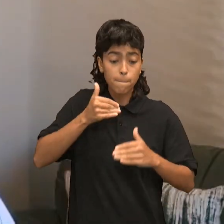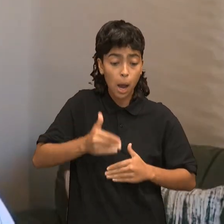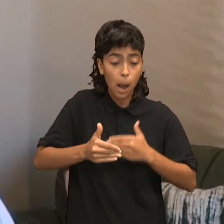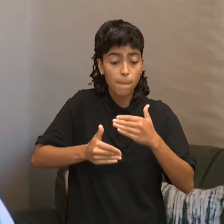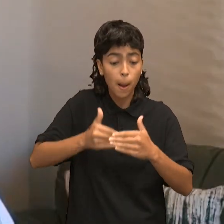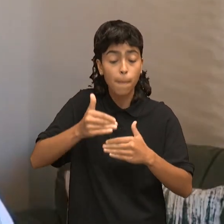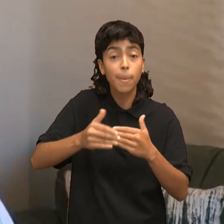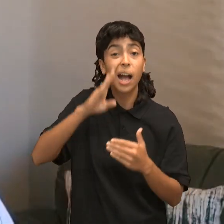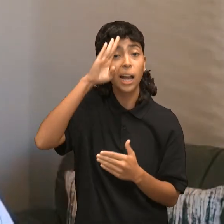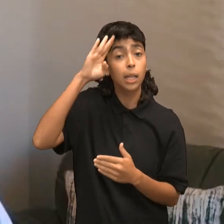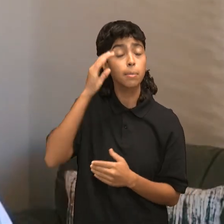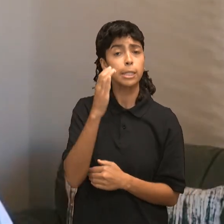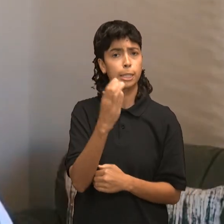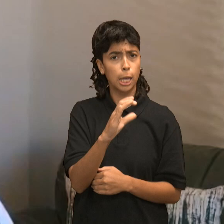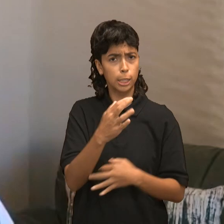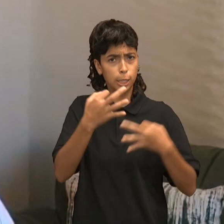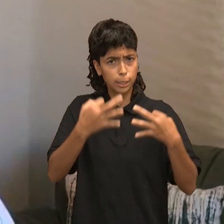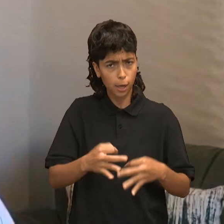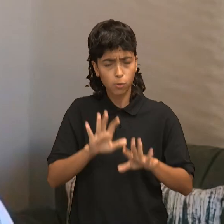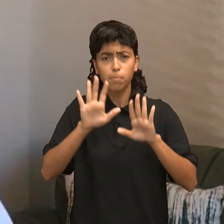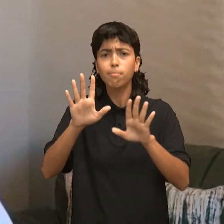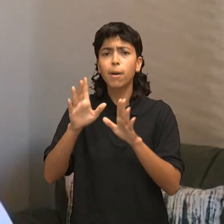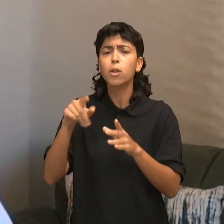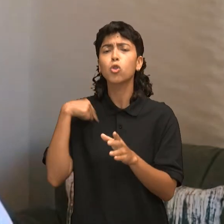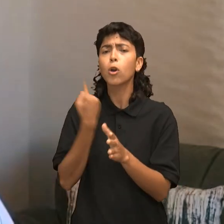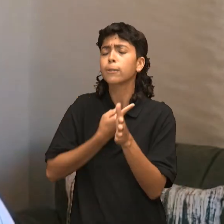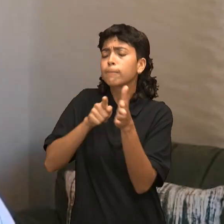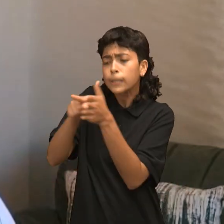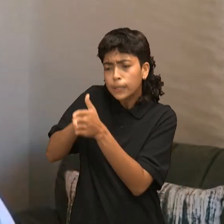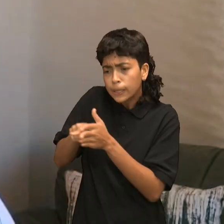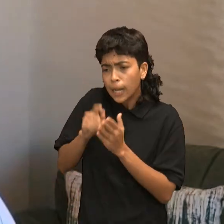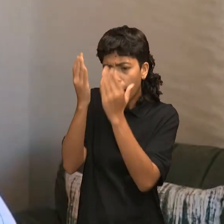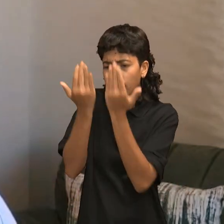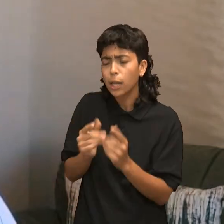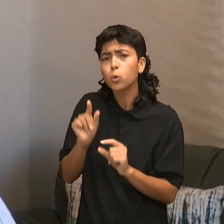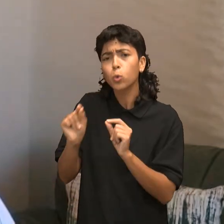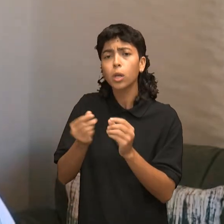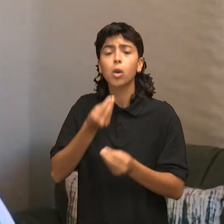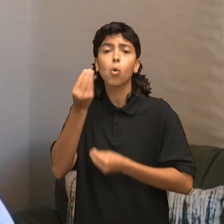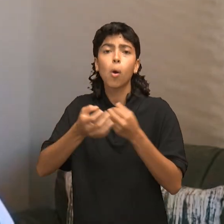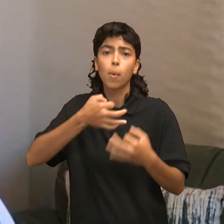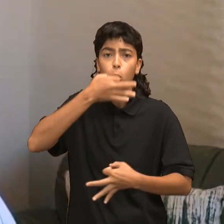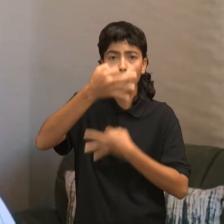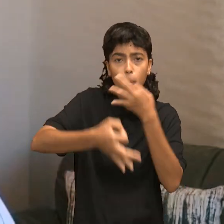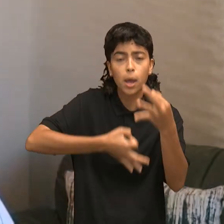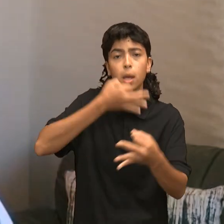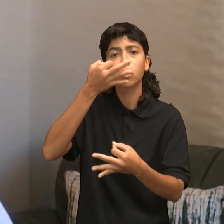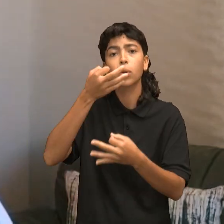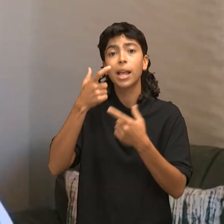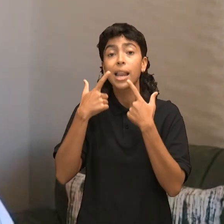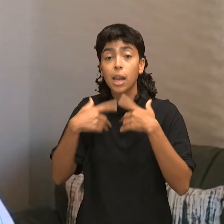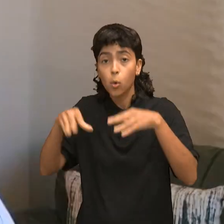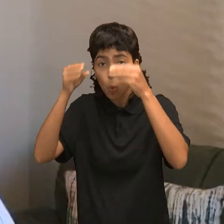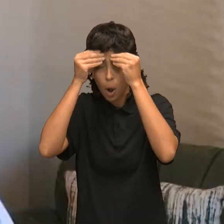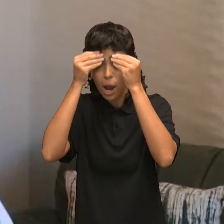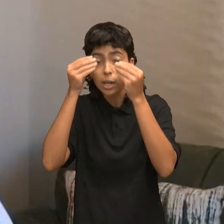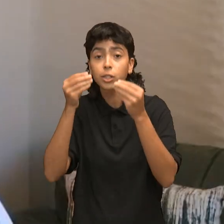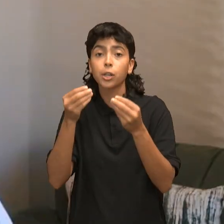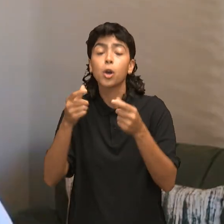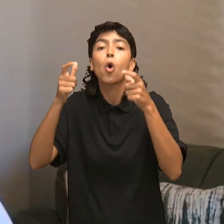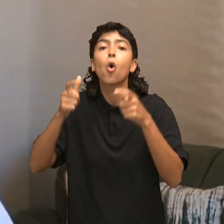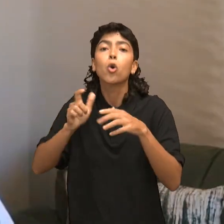o entrecruzamento entre argumentação, linguagem e o mundo virtual contemporâneo, muito rico para vários tipos